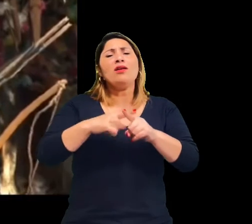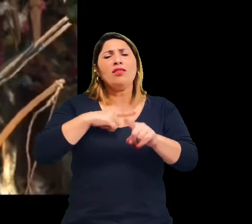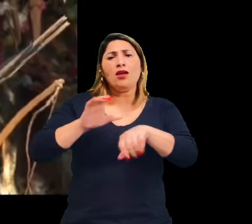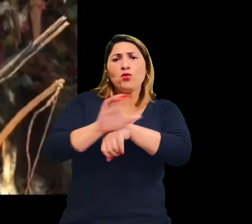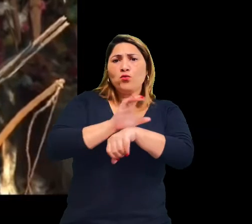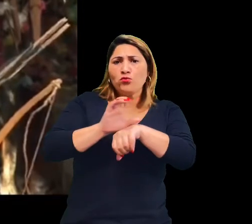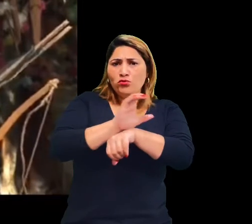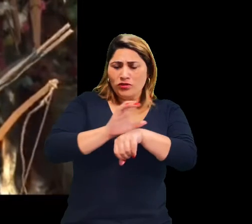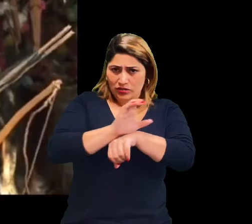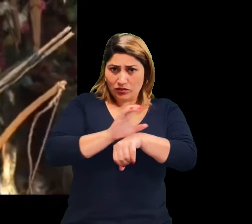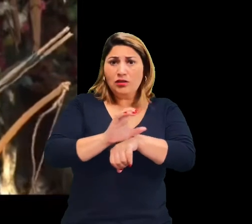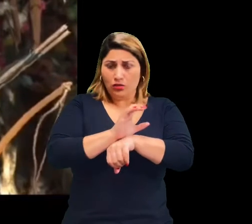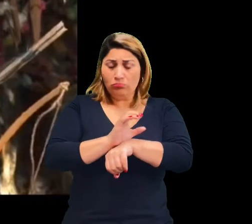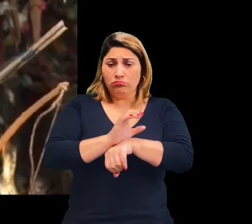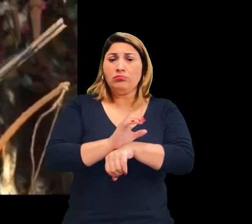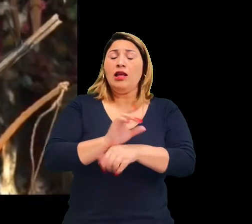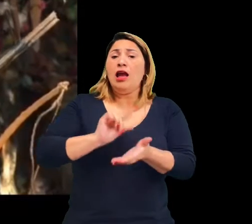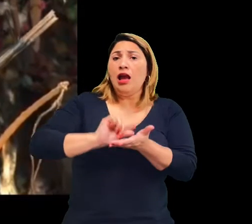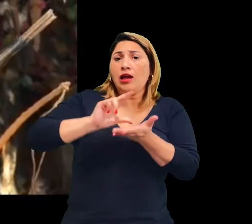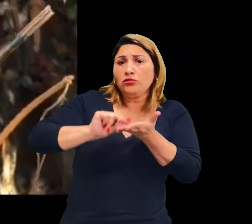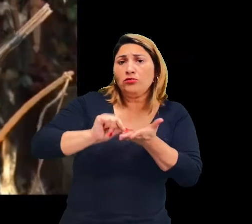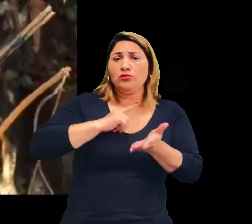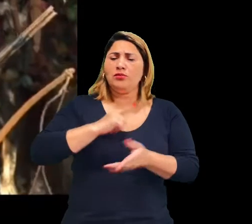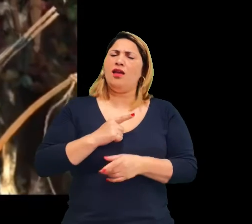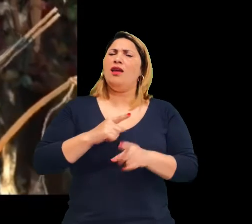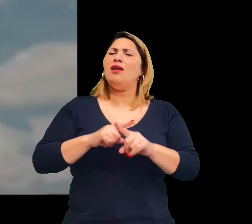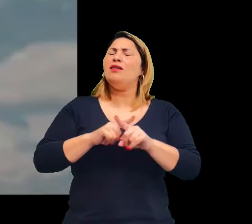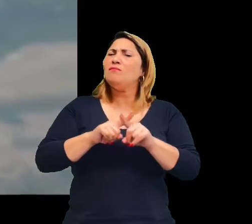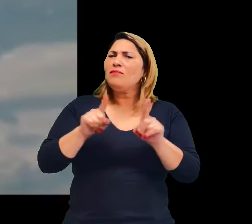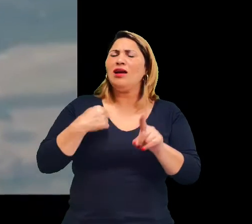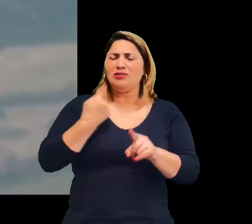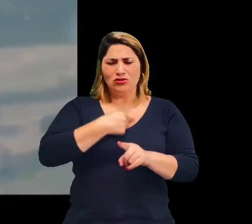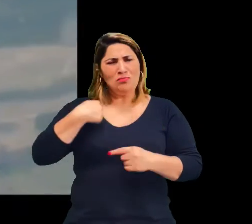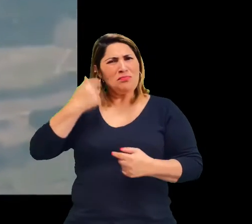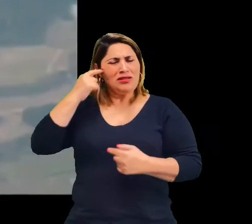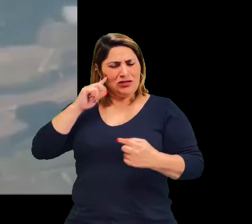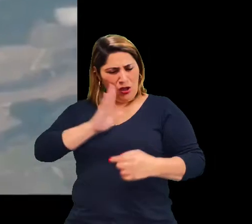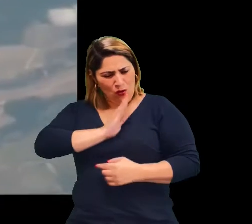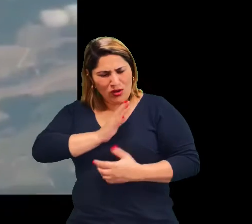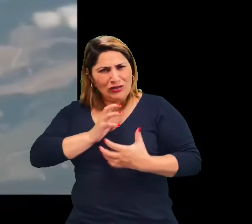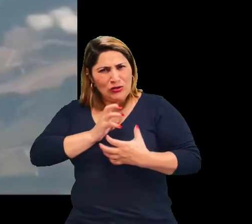artigo 231, e está ferindo praticamente o nosso coração, nossa mãe terra.